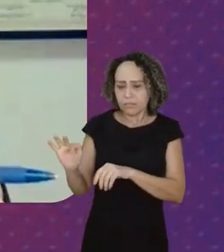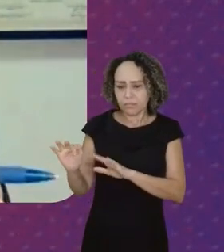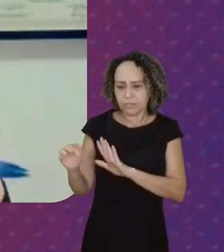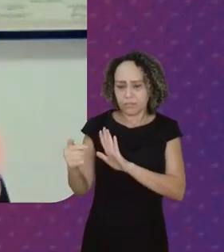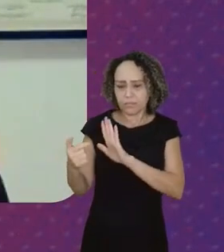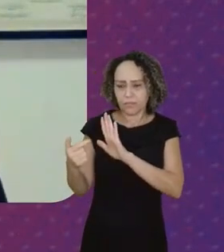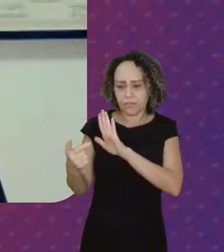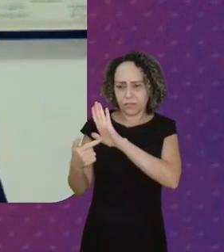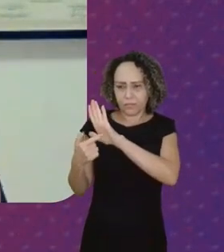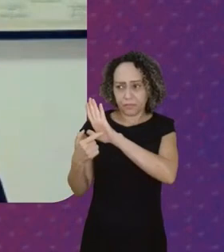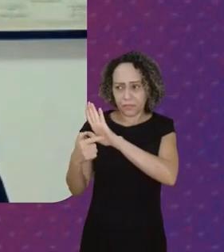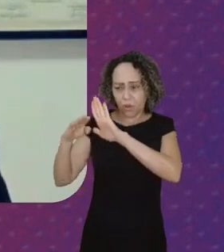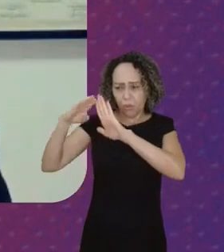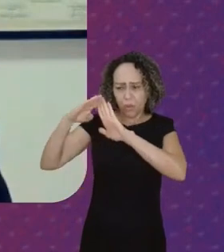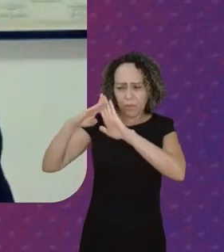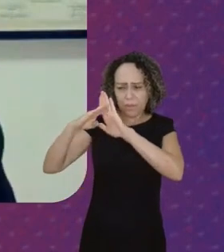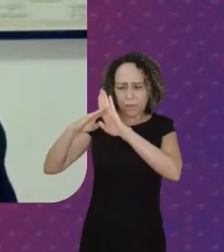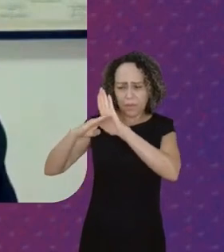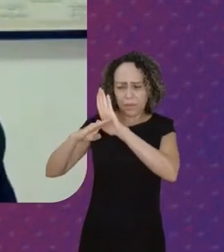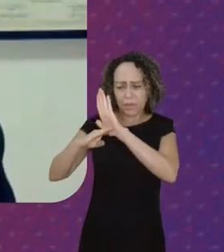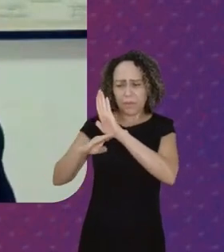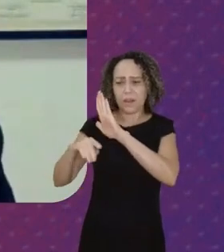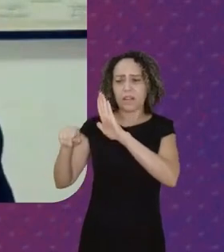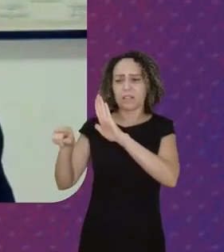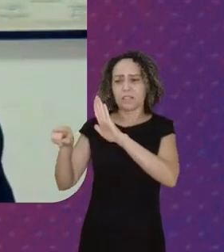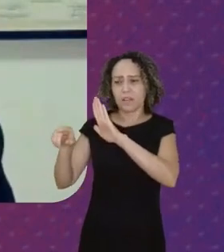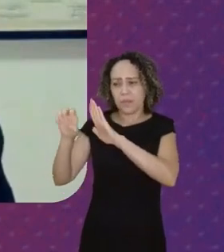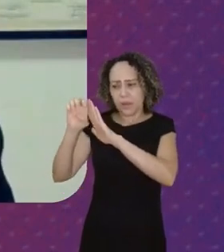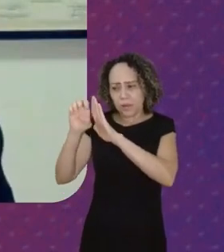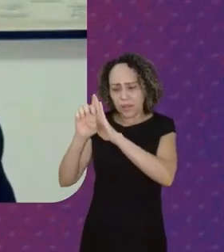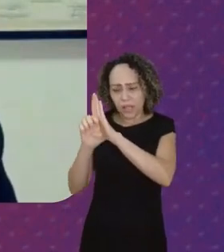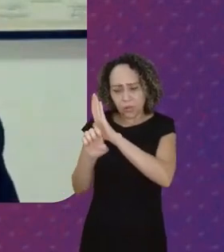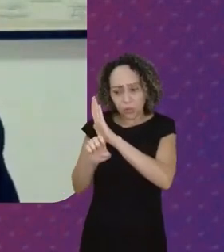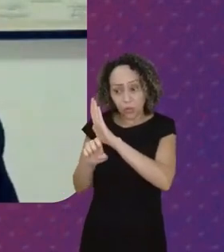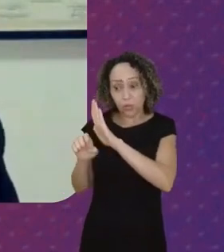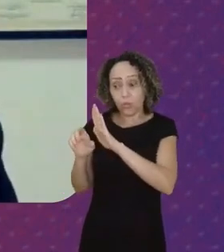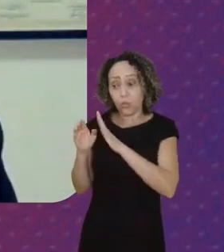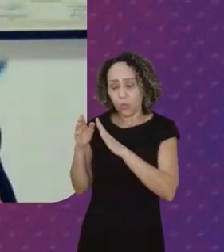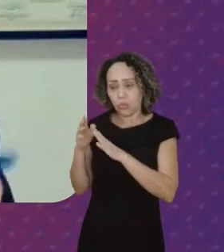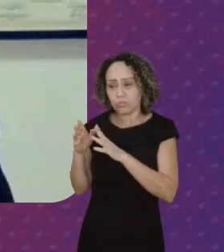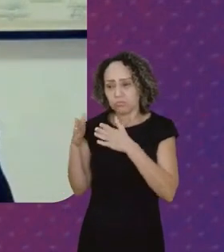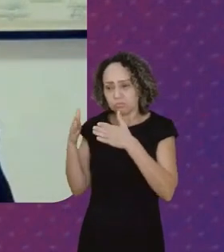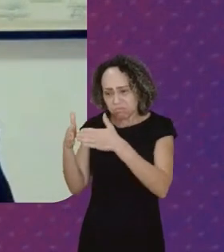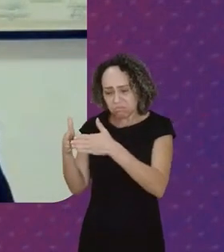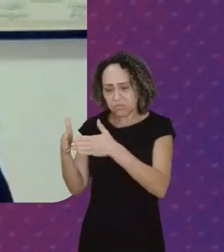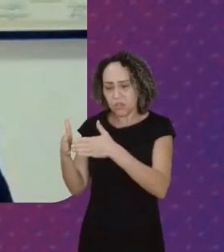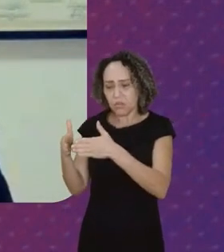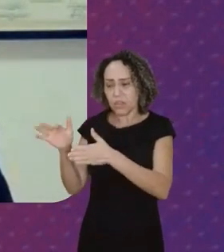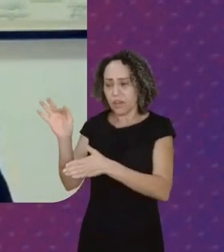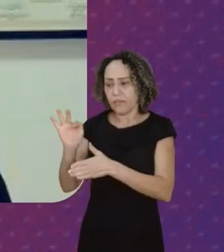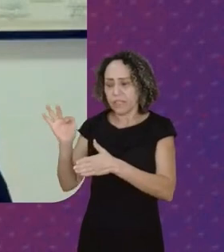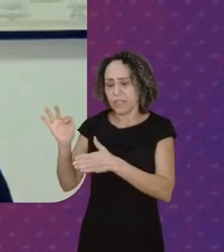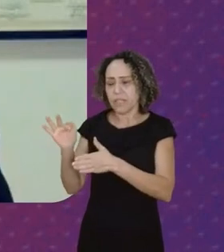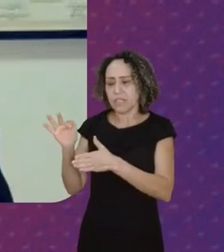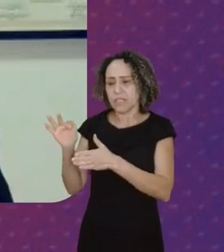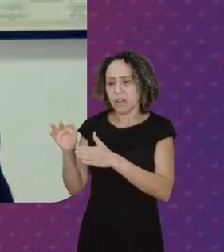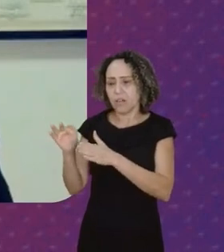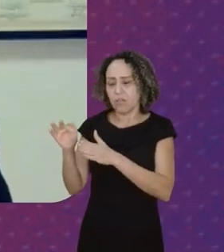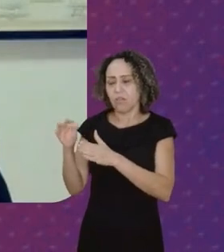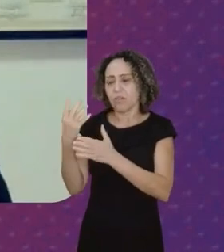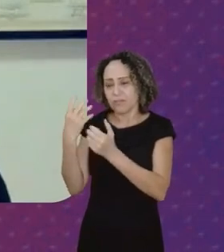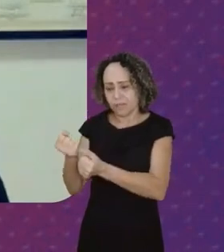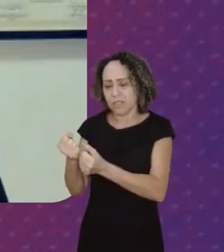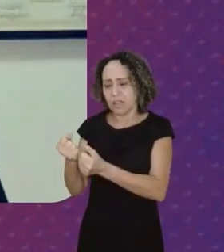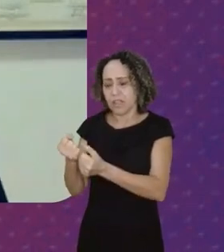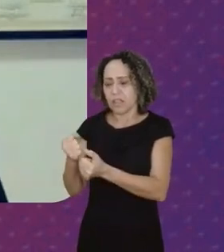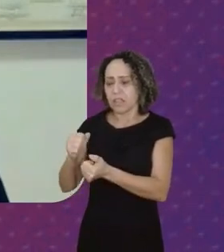inteiro, né, do programa e do estatuto comuns que a federação vai adotar. tem que ter tudo isso constituído no cartório